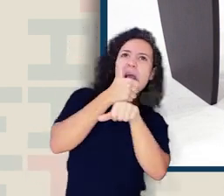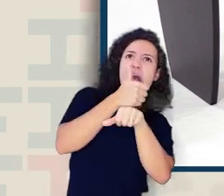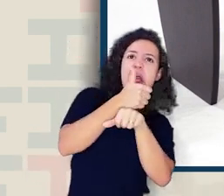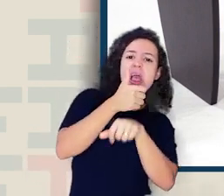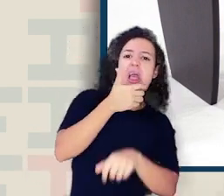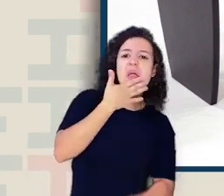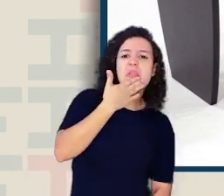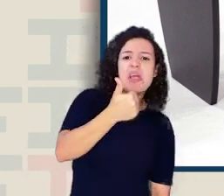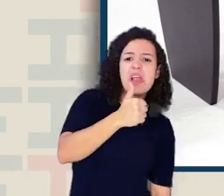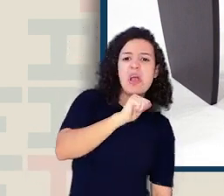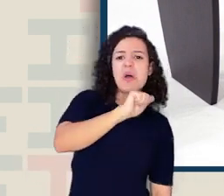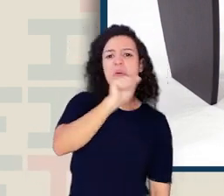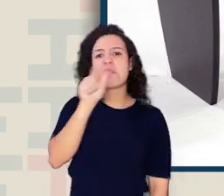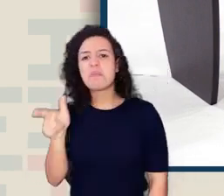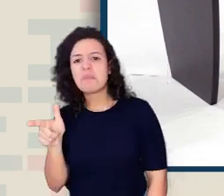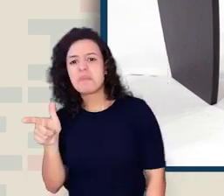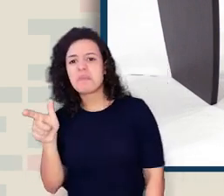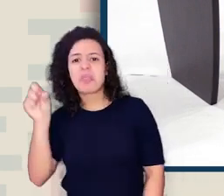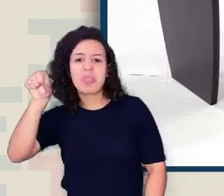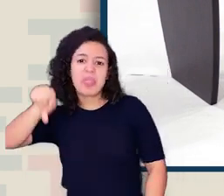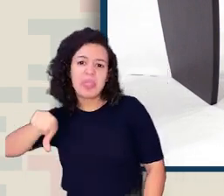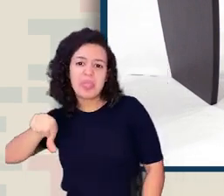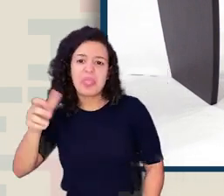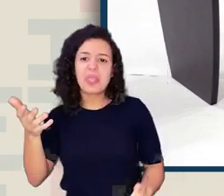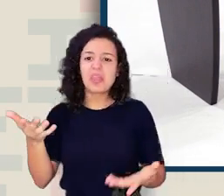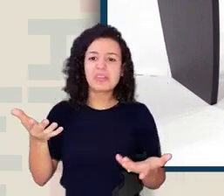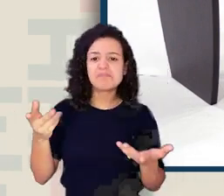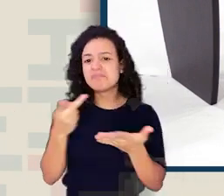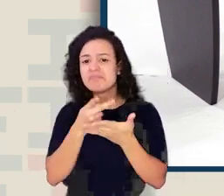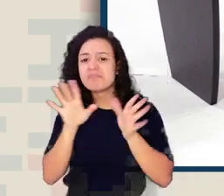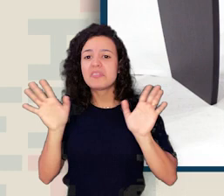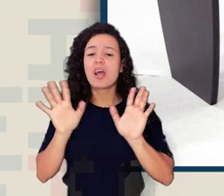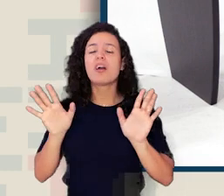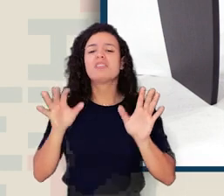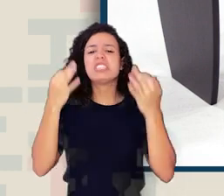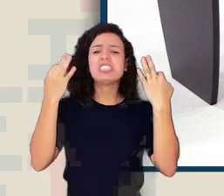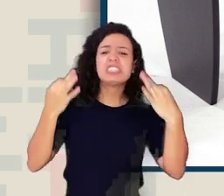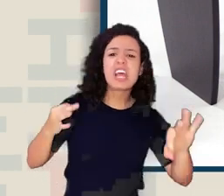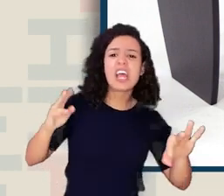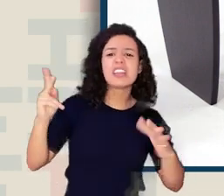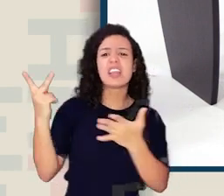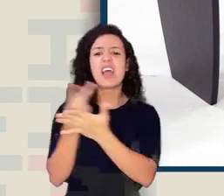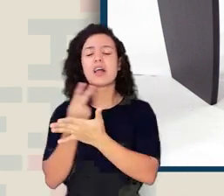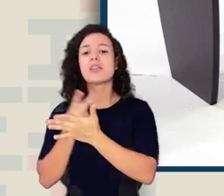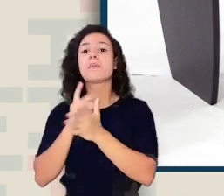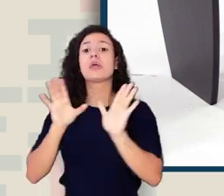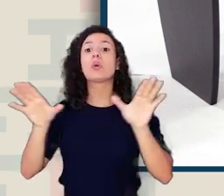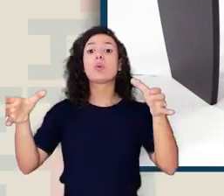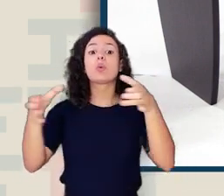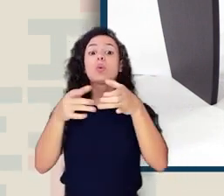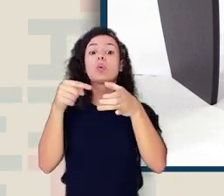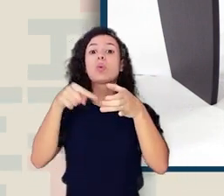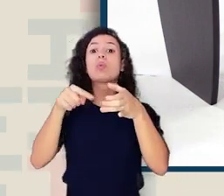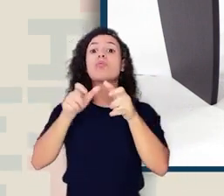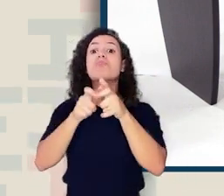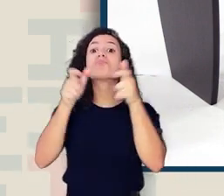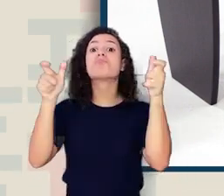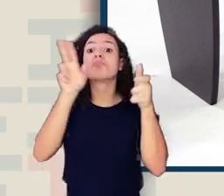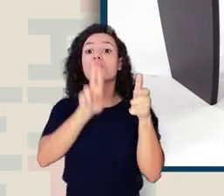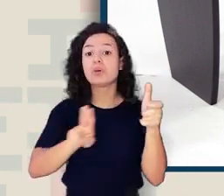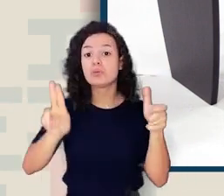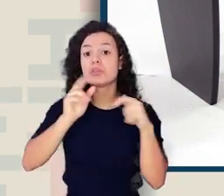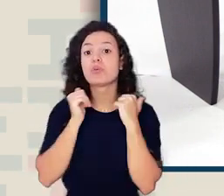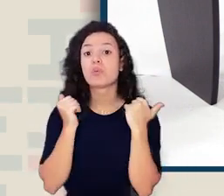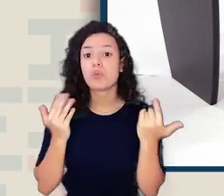ou outra seja melhor ou esteja certo ou errado, mas se trata no sentido do que a linguagem da comunidade coletiva está